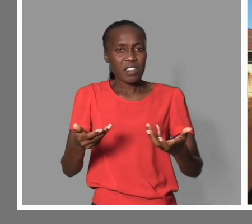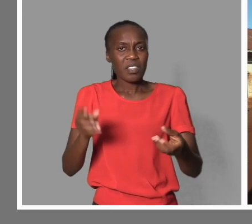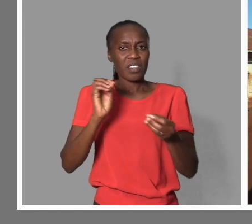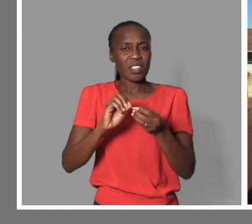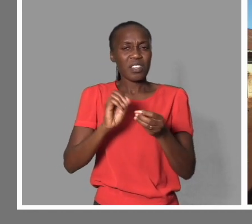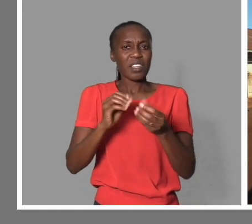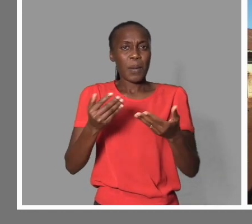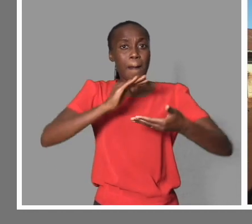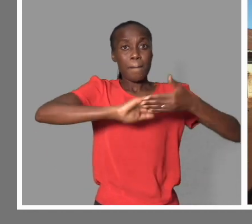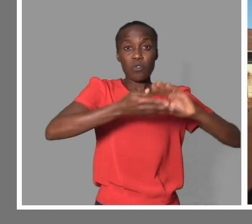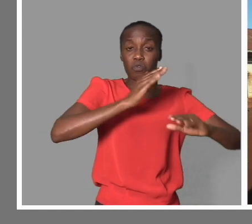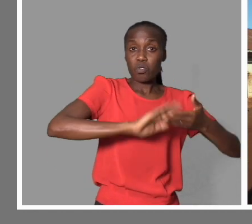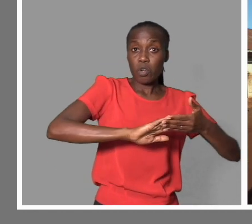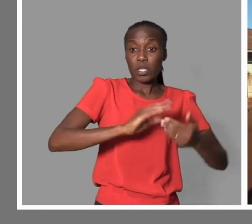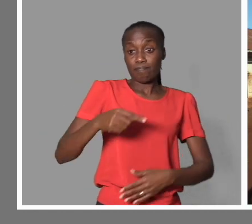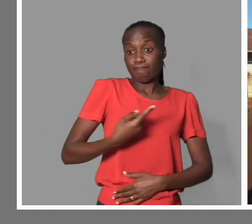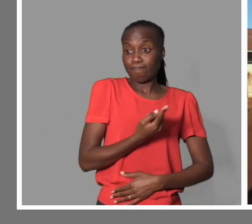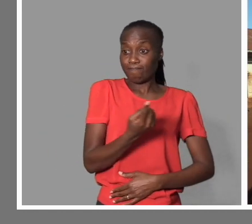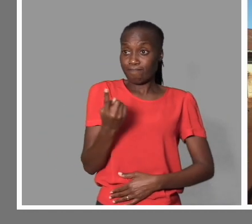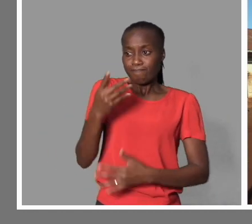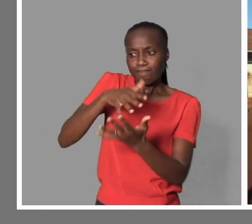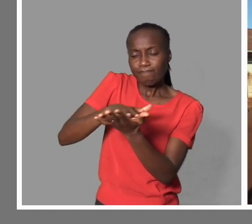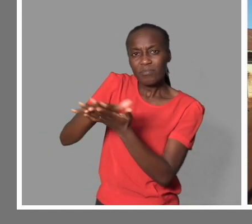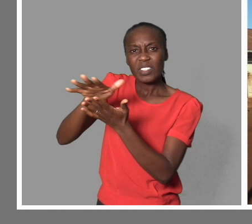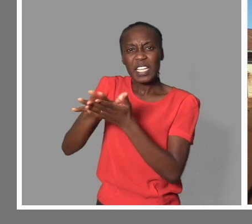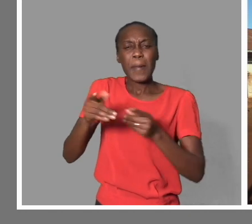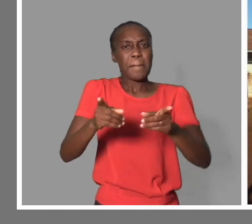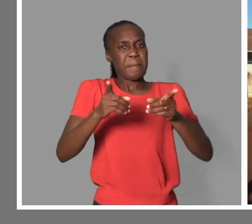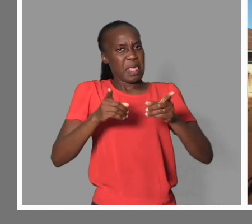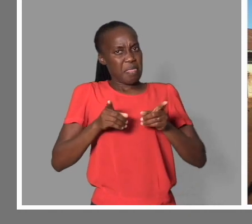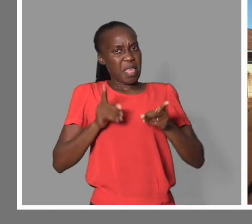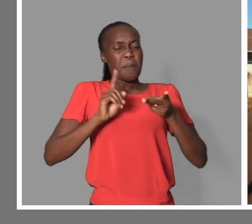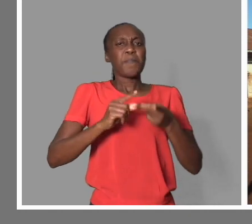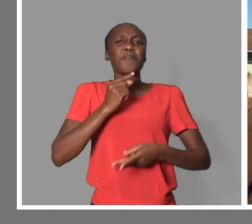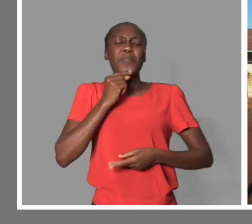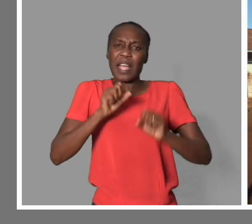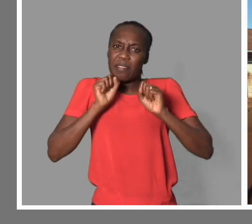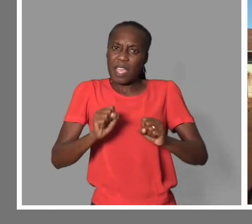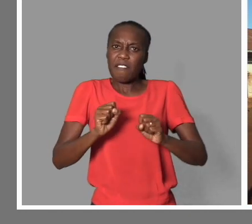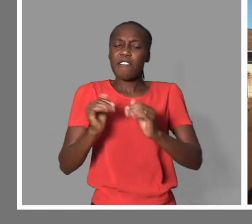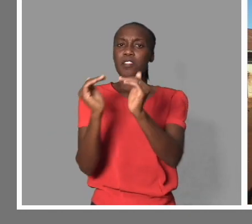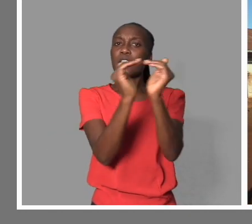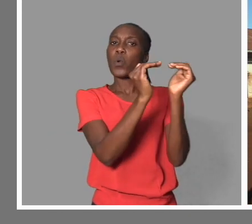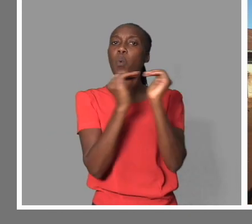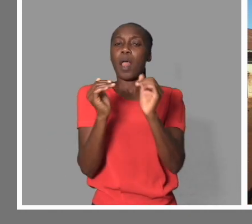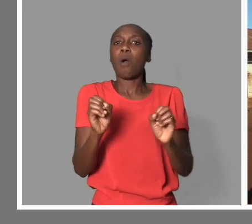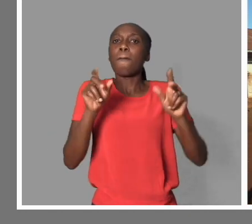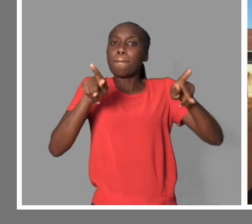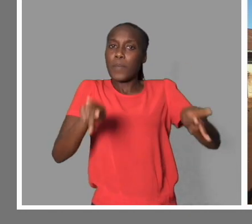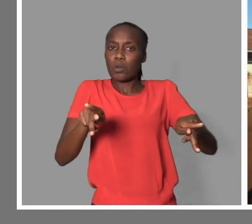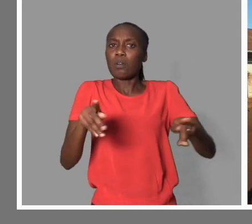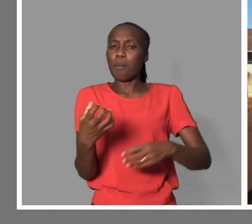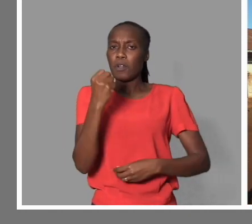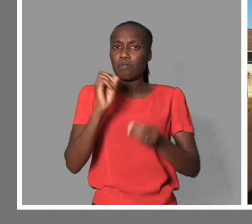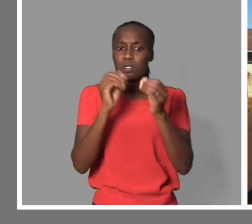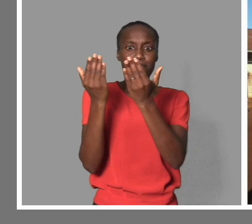um exemplo. Nós aqui trabalhamos lado a lado, professores e professoras, para dizer que ambos os sexos têm as mesmas oportunidades, devem